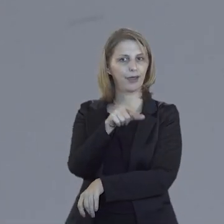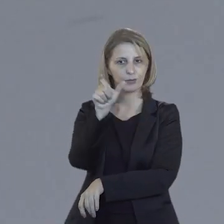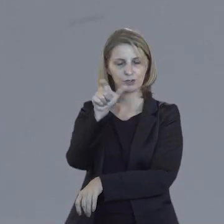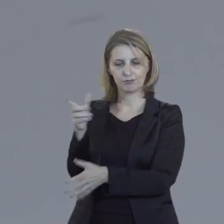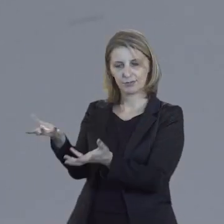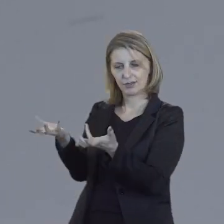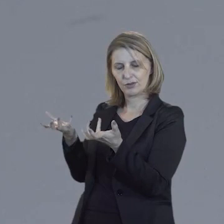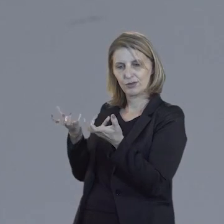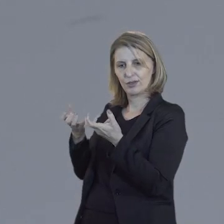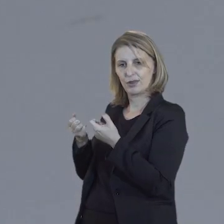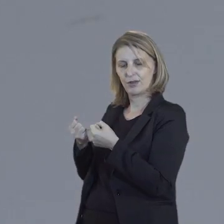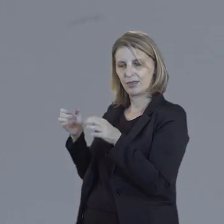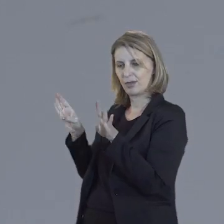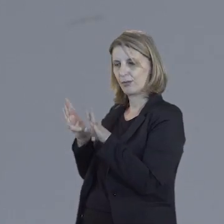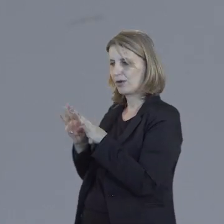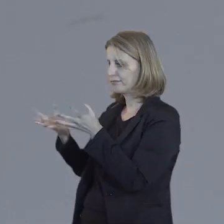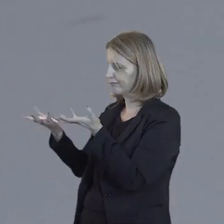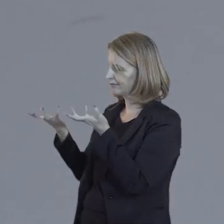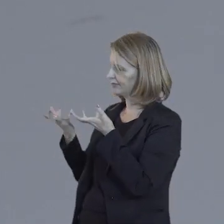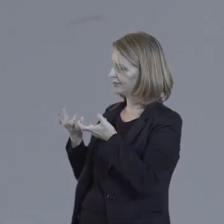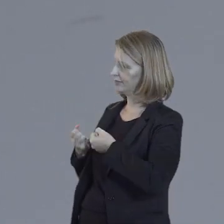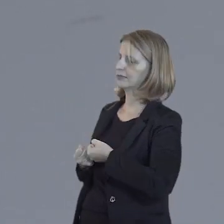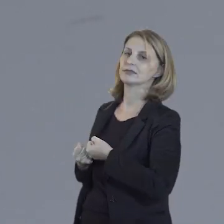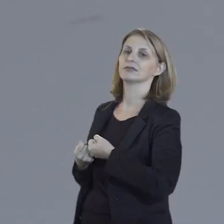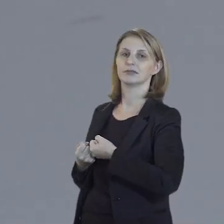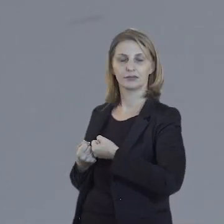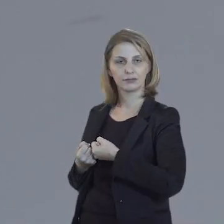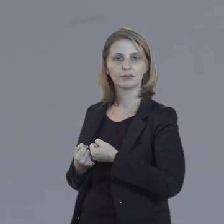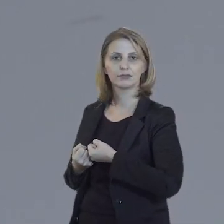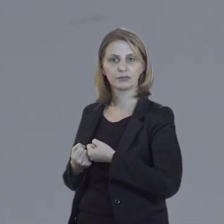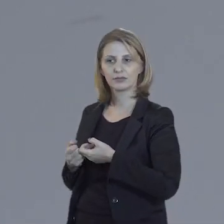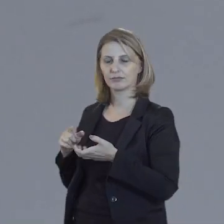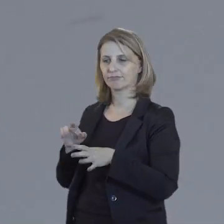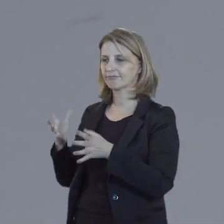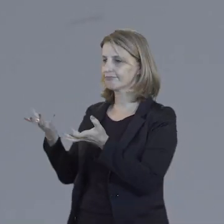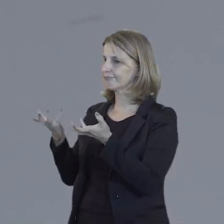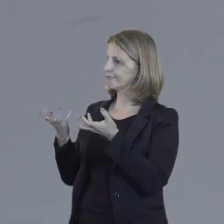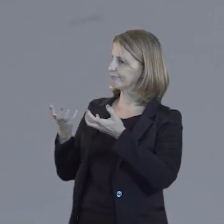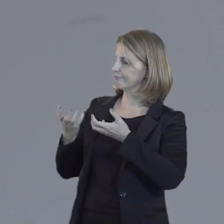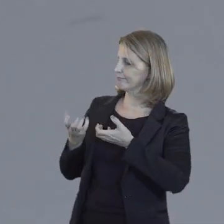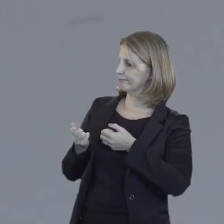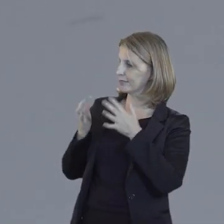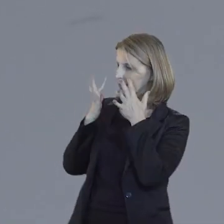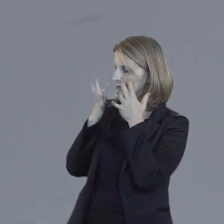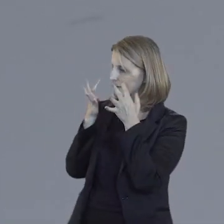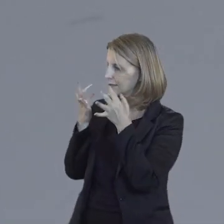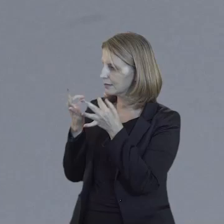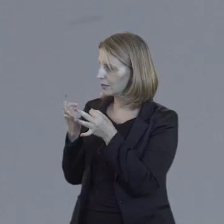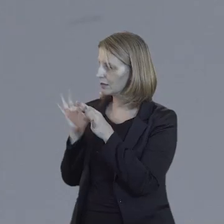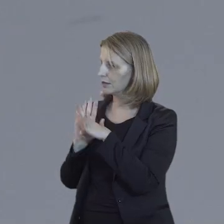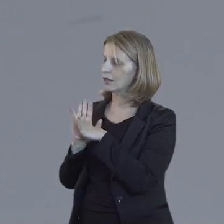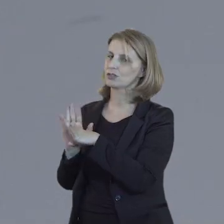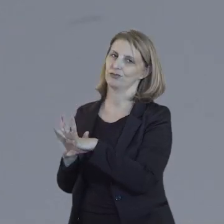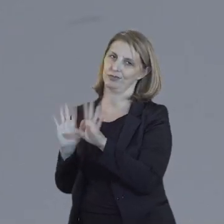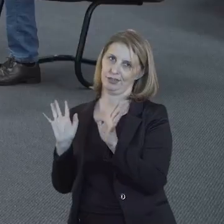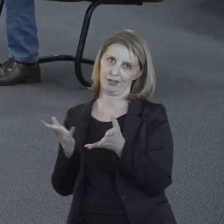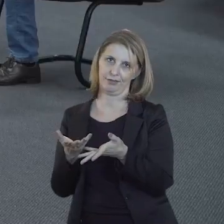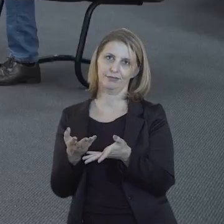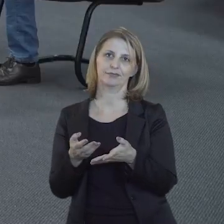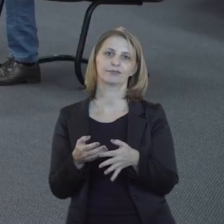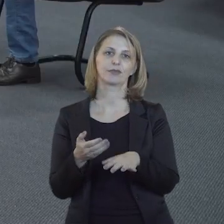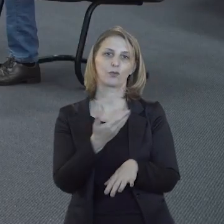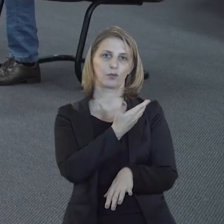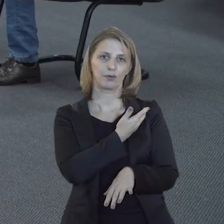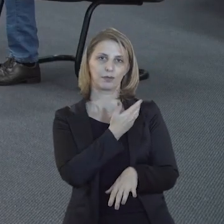um grande acolhedor, né, na porta da unidade de saúde, que muitas vezes esse acolher